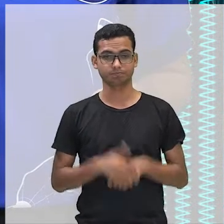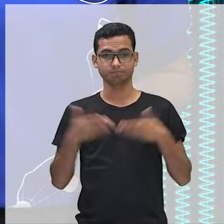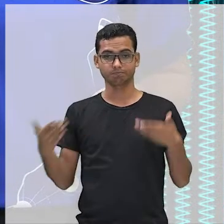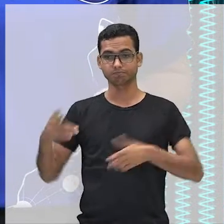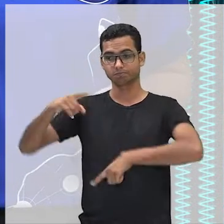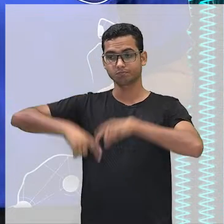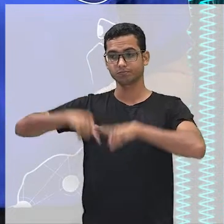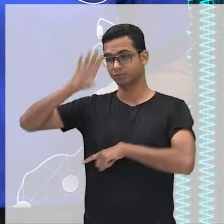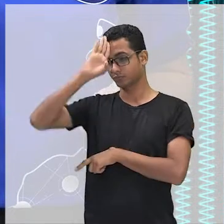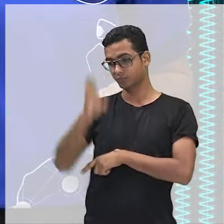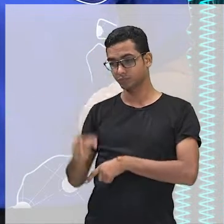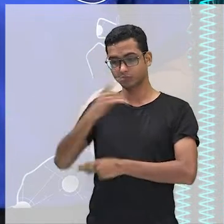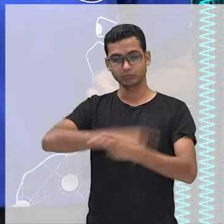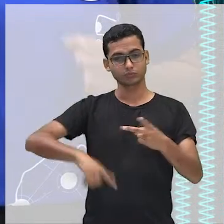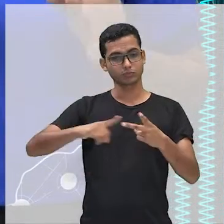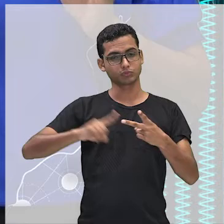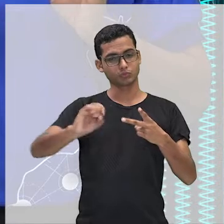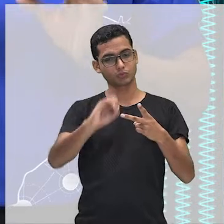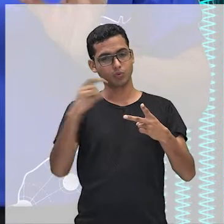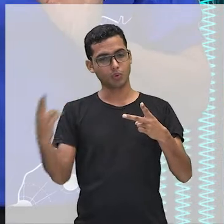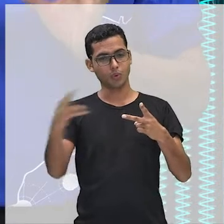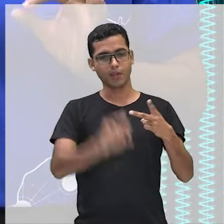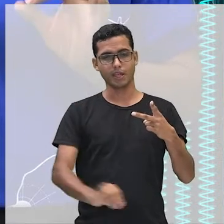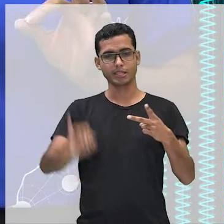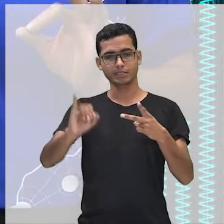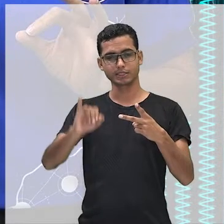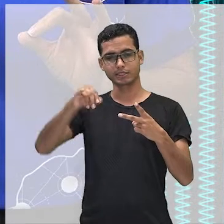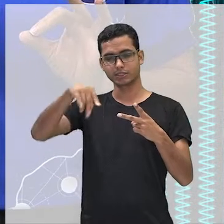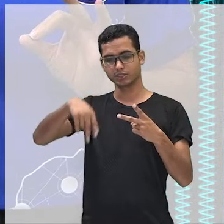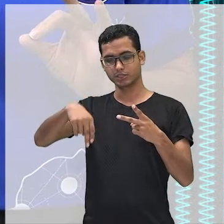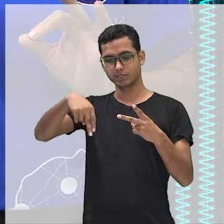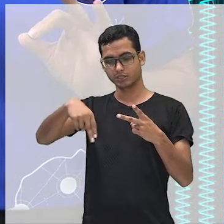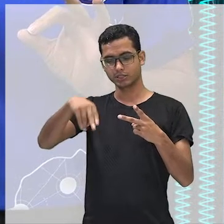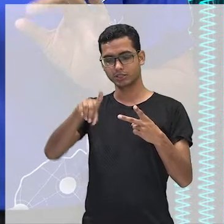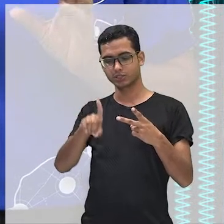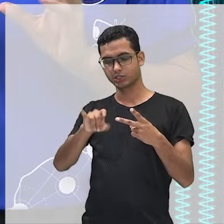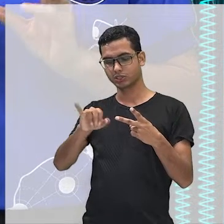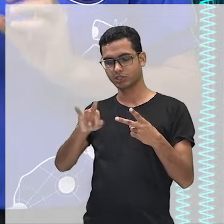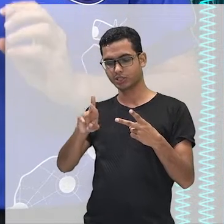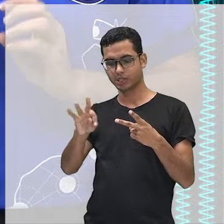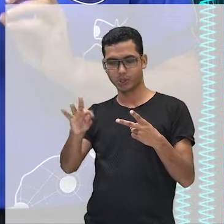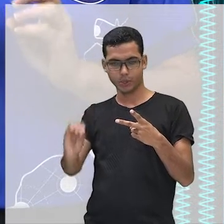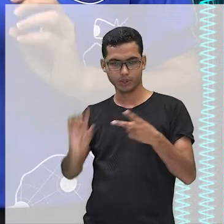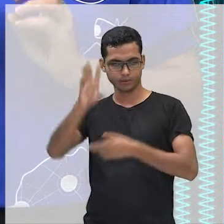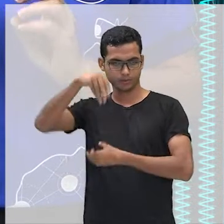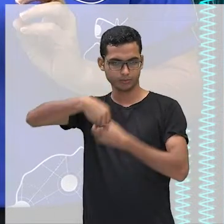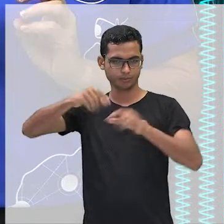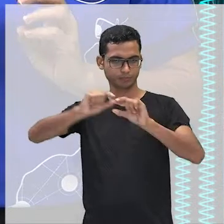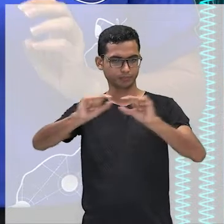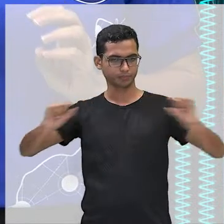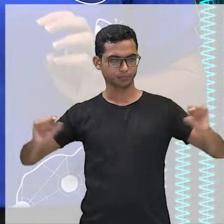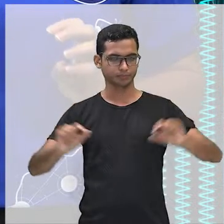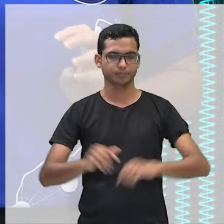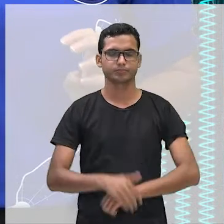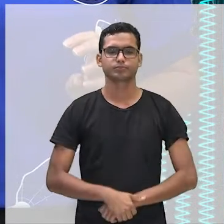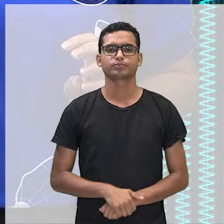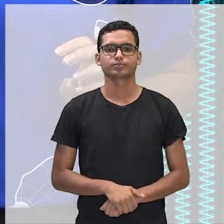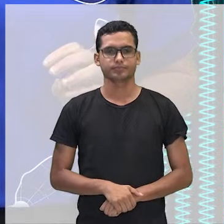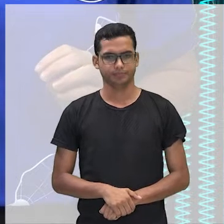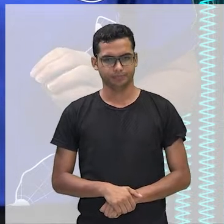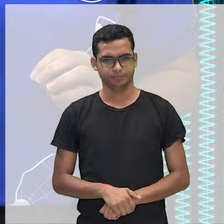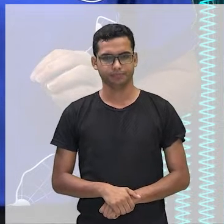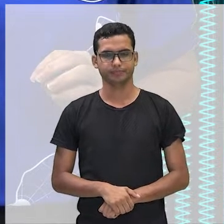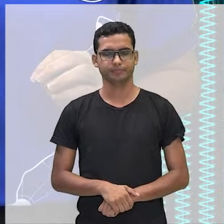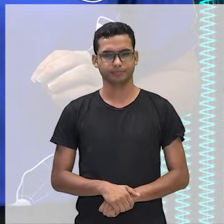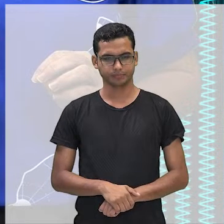objeto indireto na frase. E olha, isso é muito importante agora para você saber onde ele vai ficar na frase. Olha aqui,